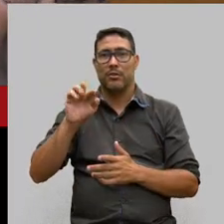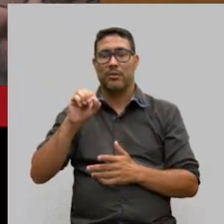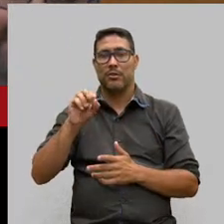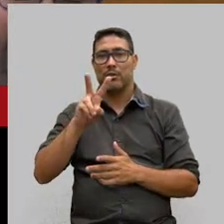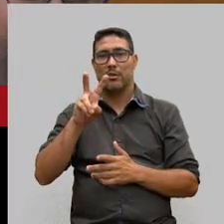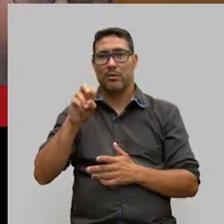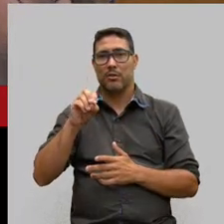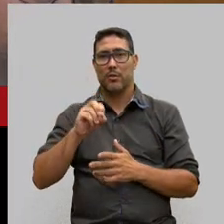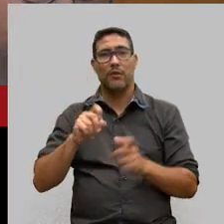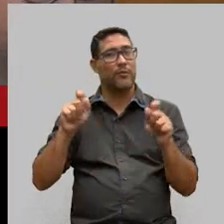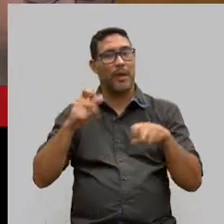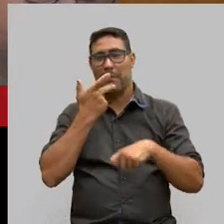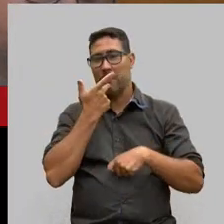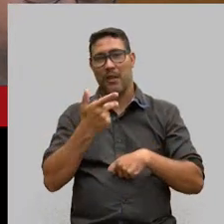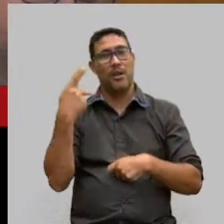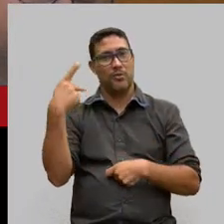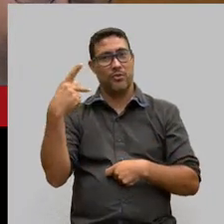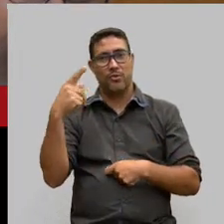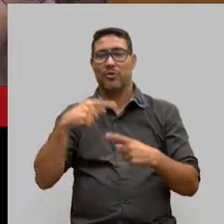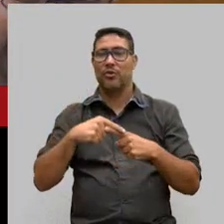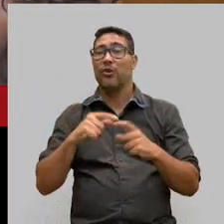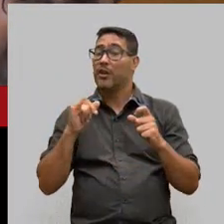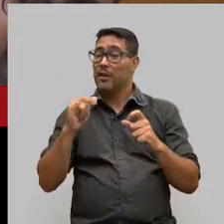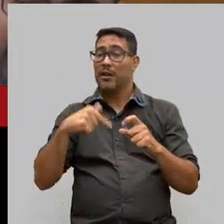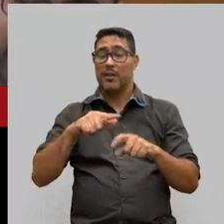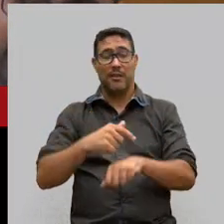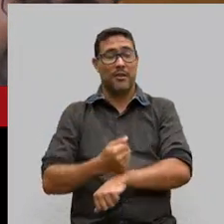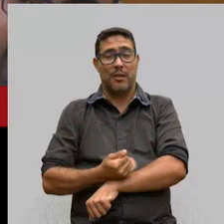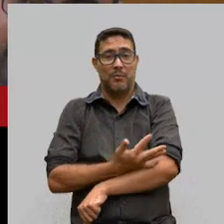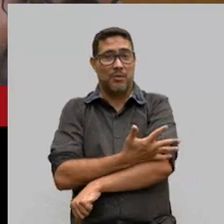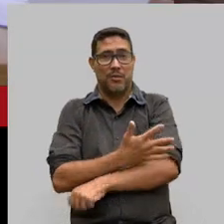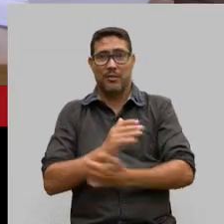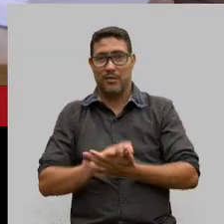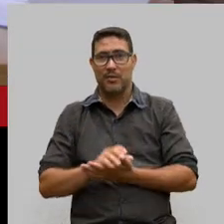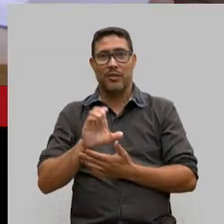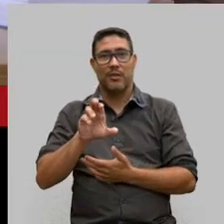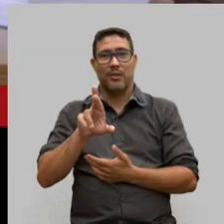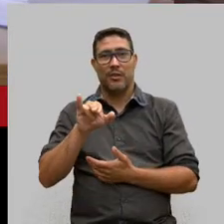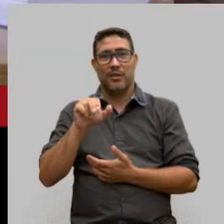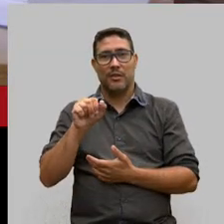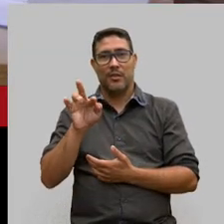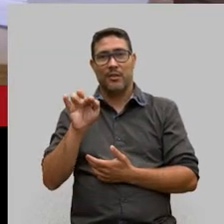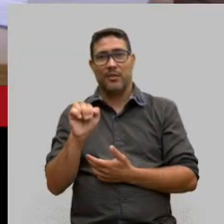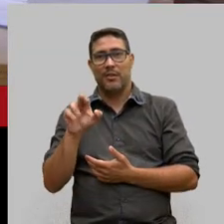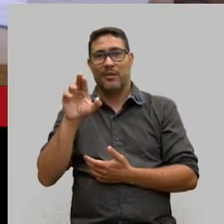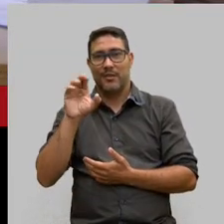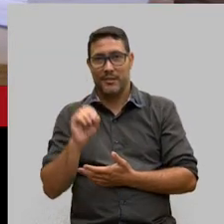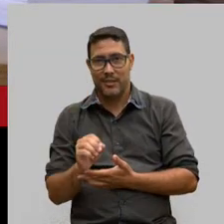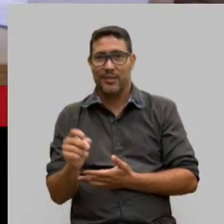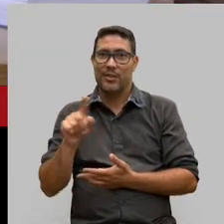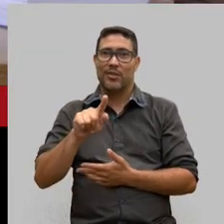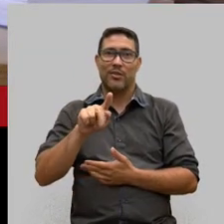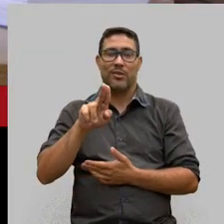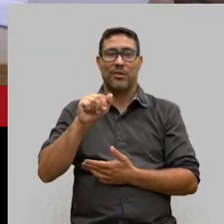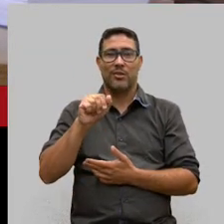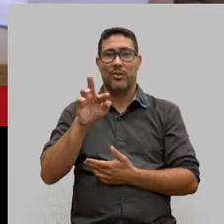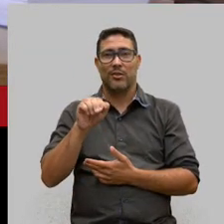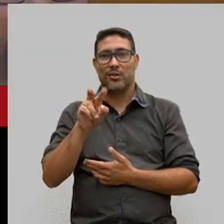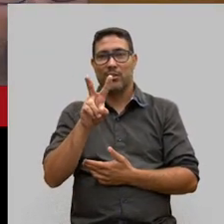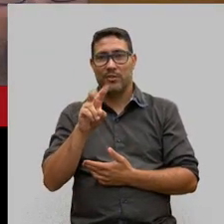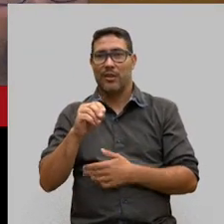se emocionar sabe e você também Cristiano mas Dr Gustavo seu projeto é simplesmente